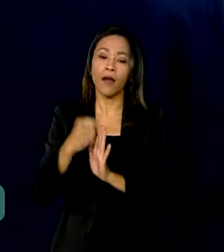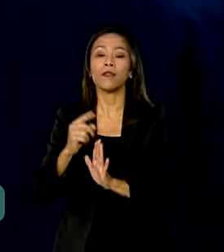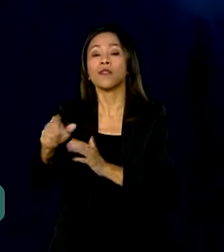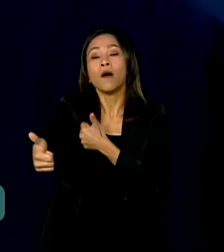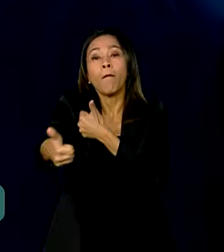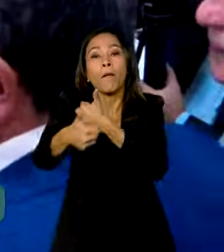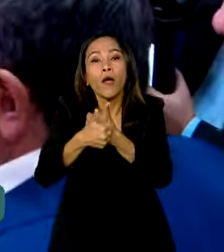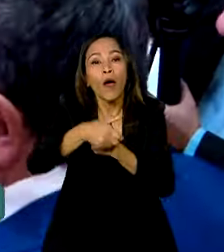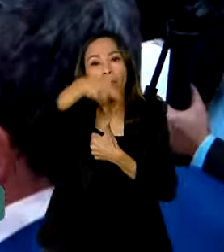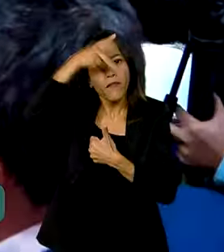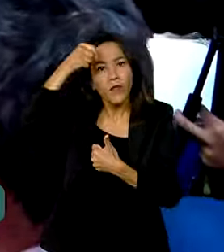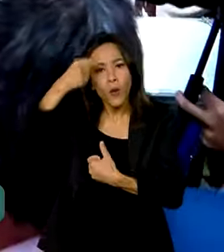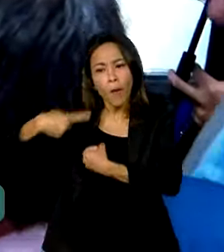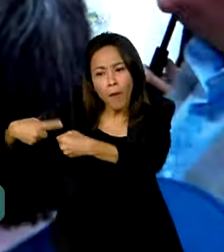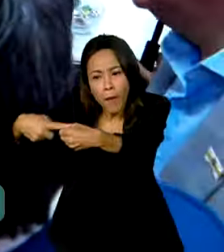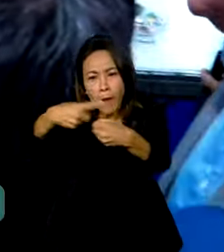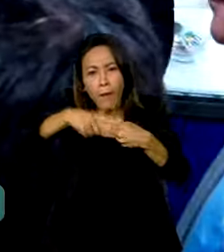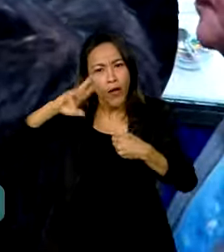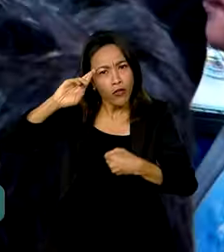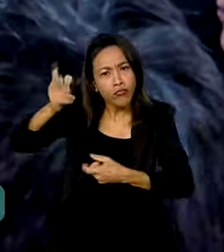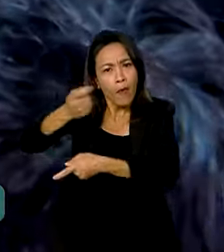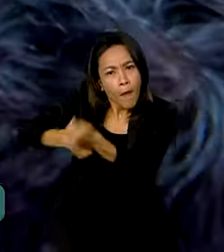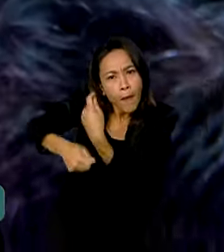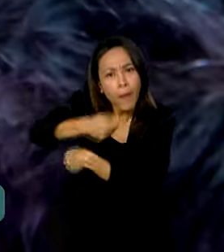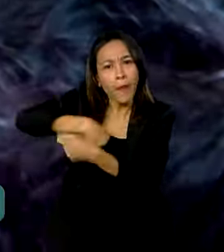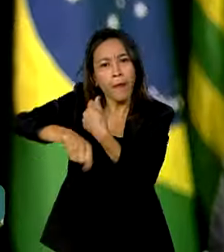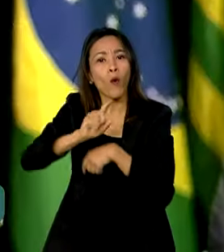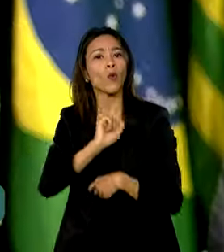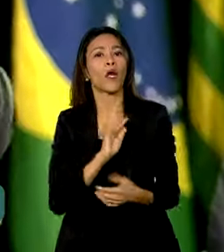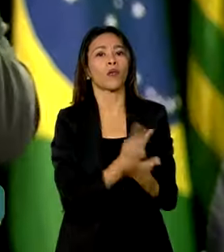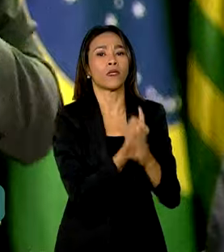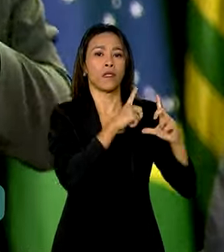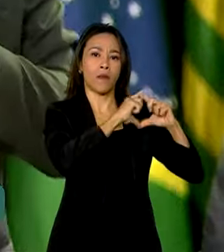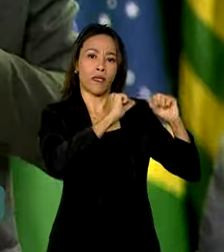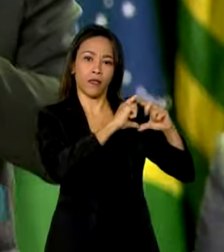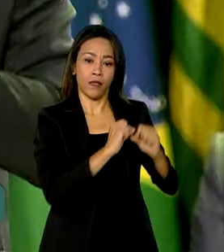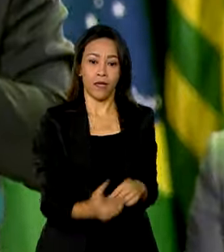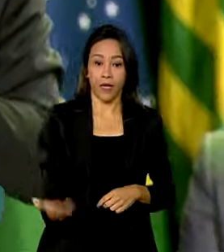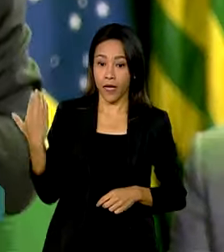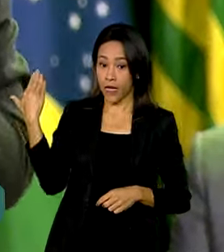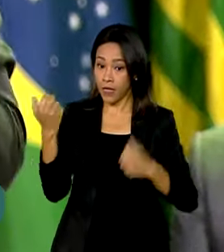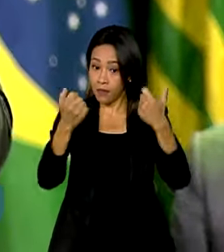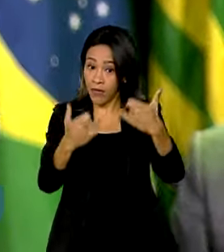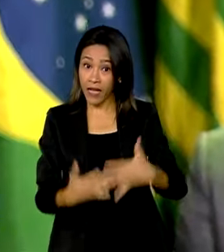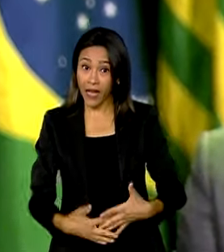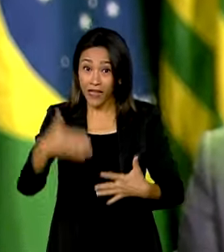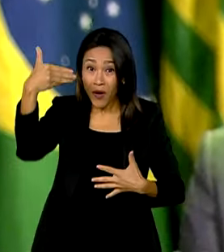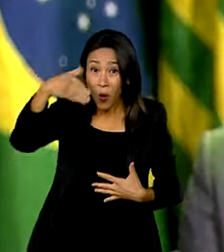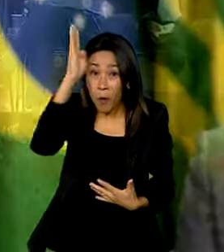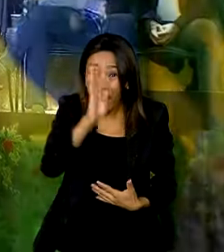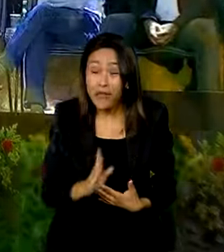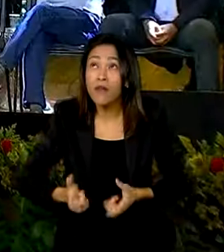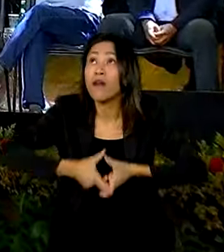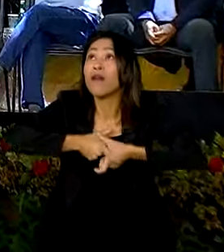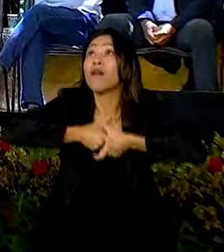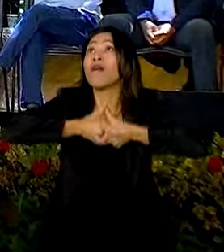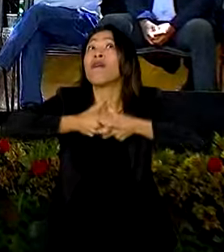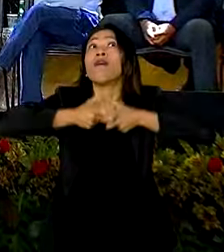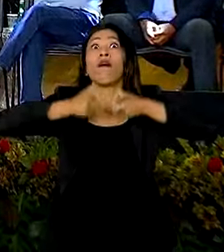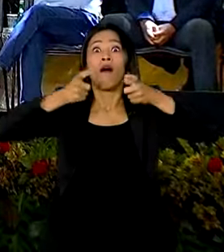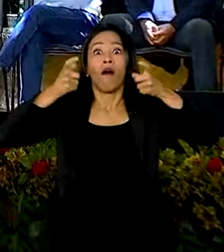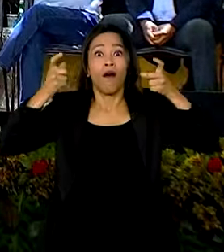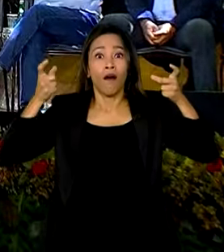e estaduais das diretrizes formuladas em Brasília. Esse Brasil é gigante, heterogêneo e